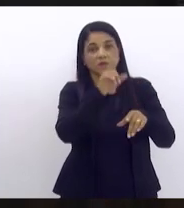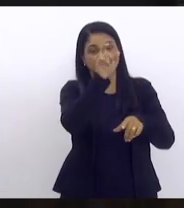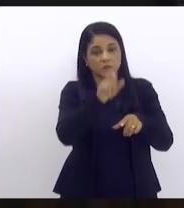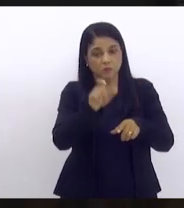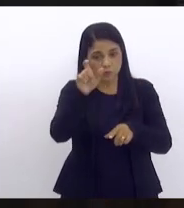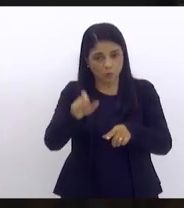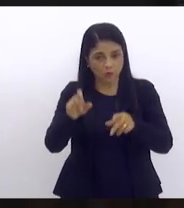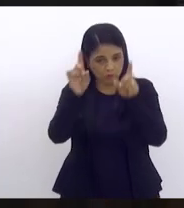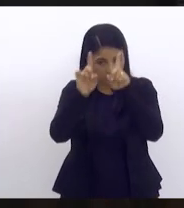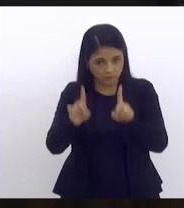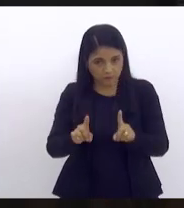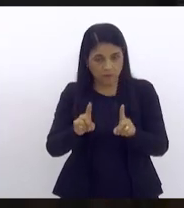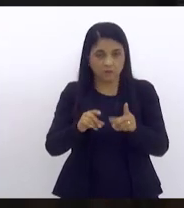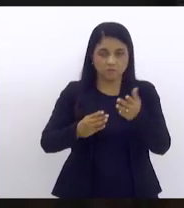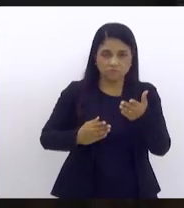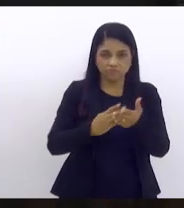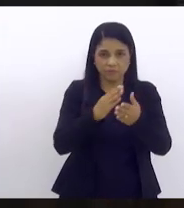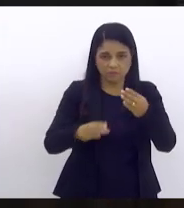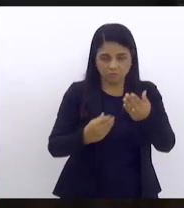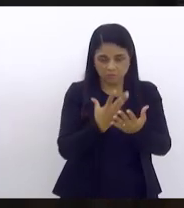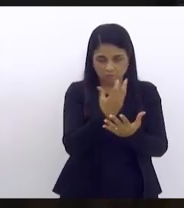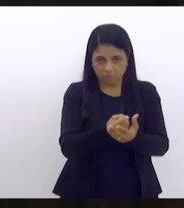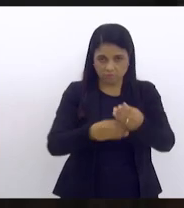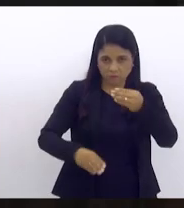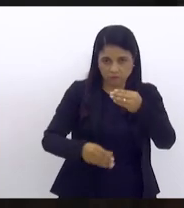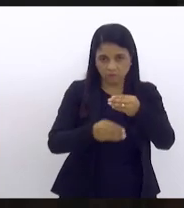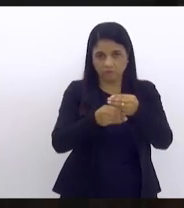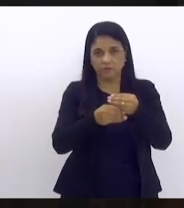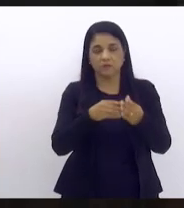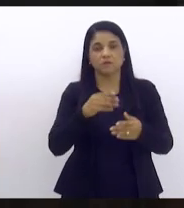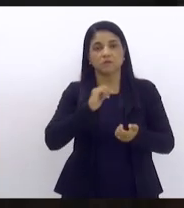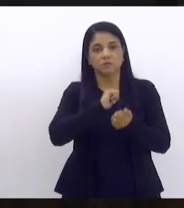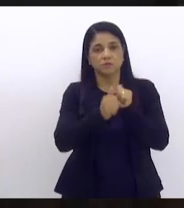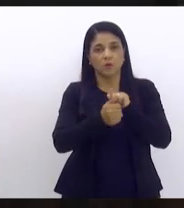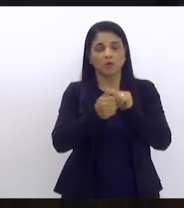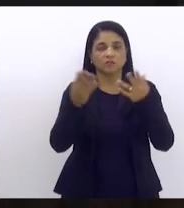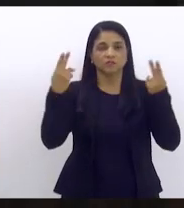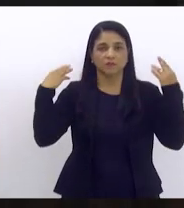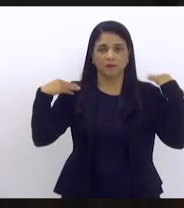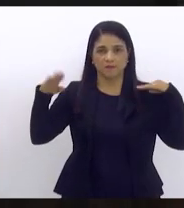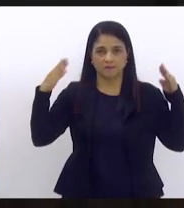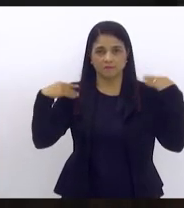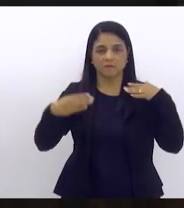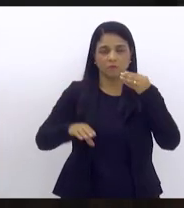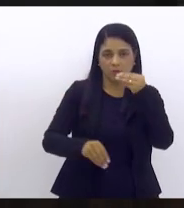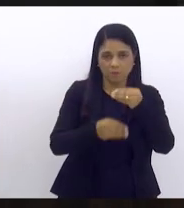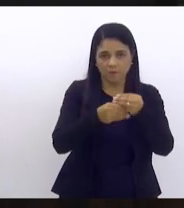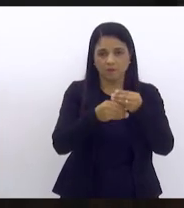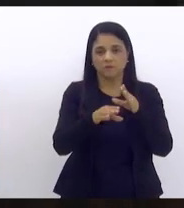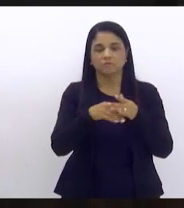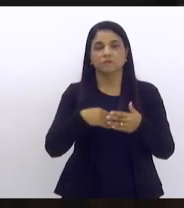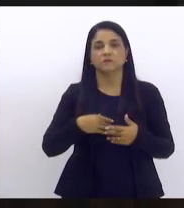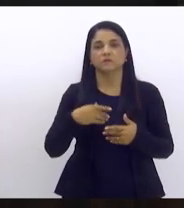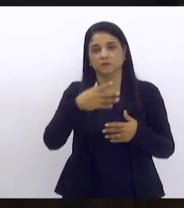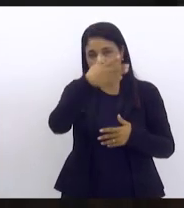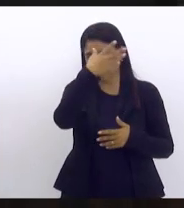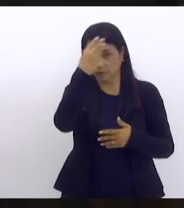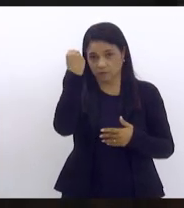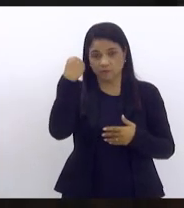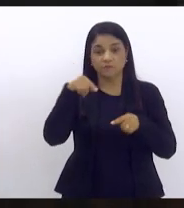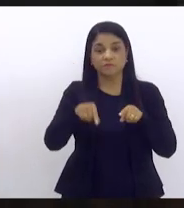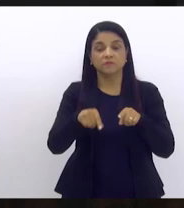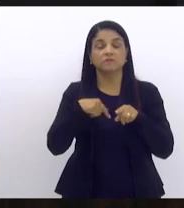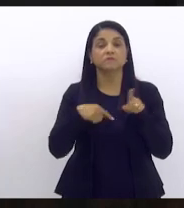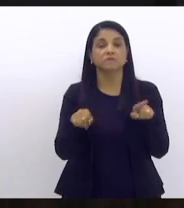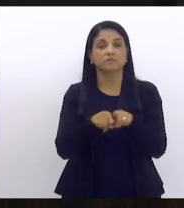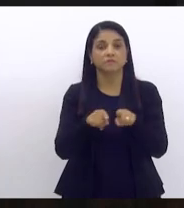com deficiência, favorável com emenda, e de Esporte e Lazer, favorável com emenda. Relatores, deputados Fred Pacheco,